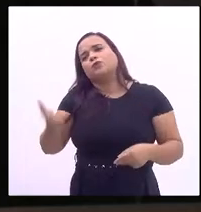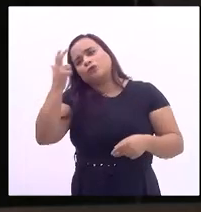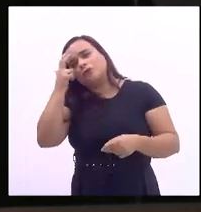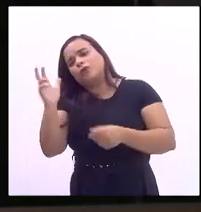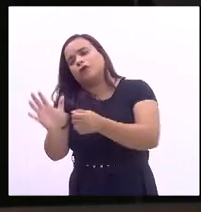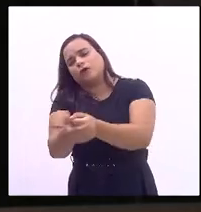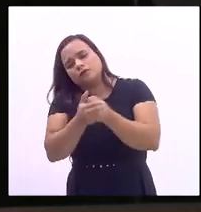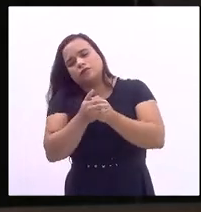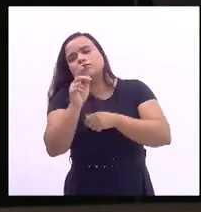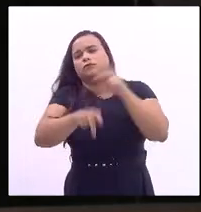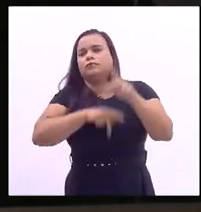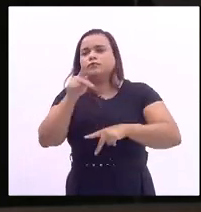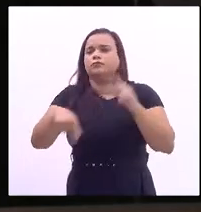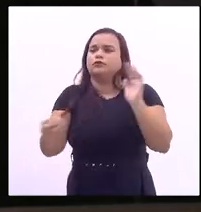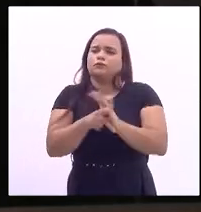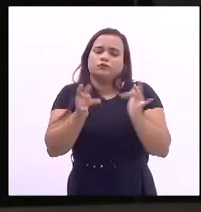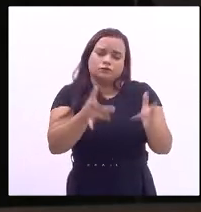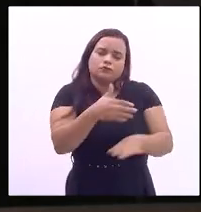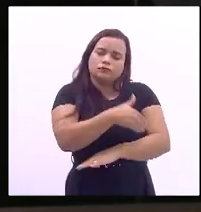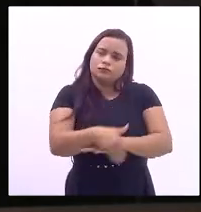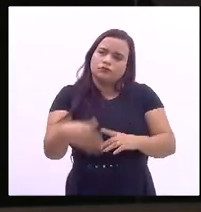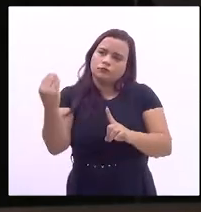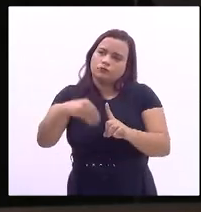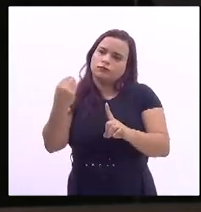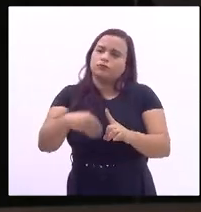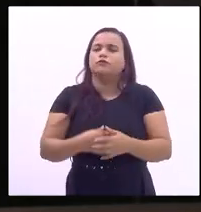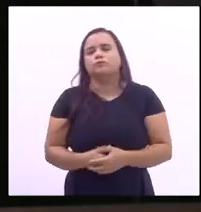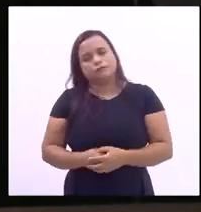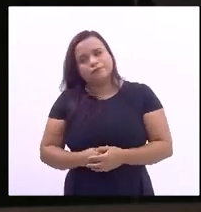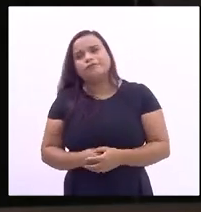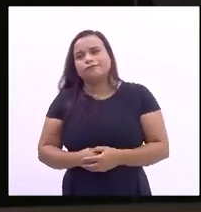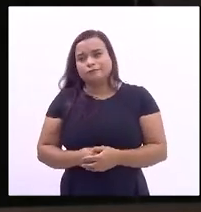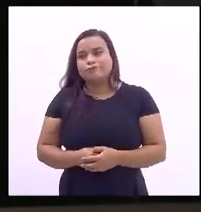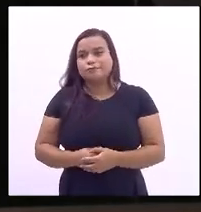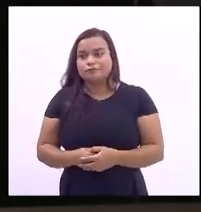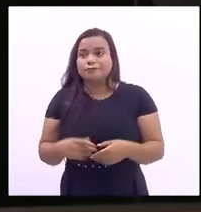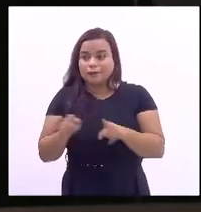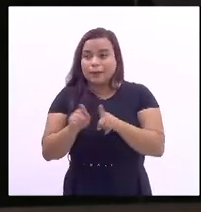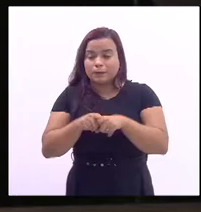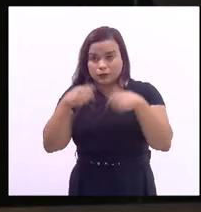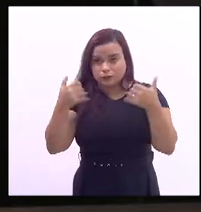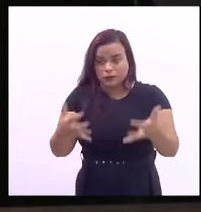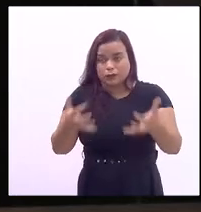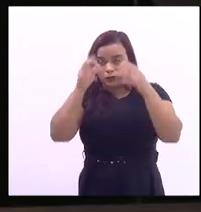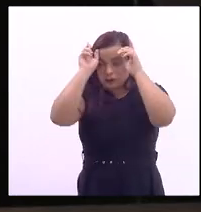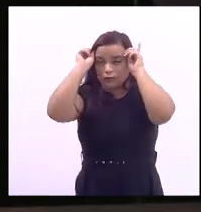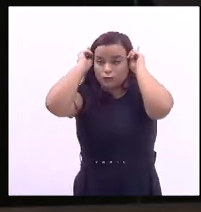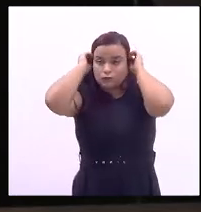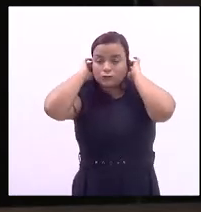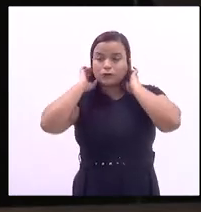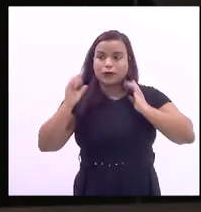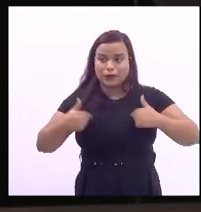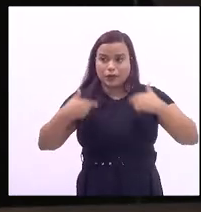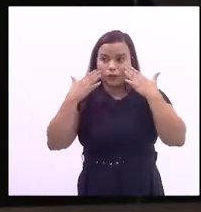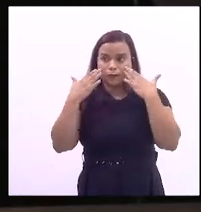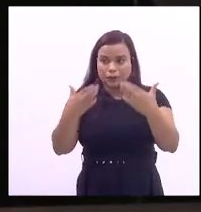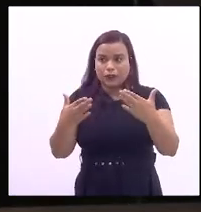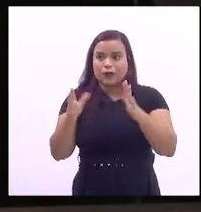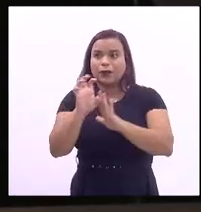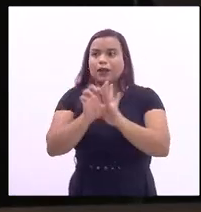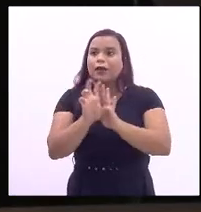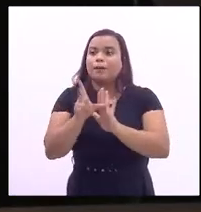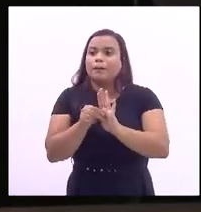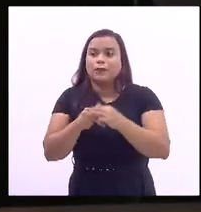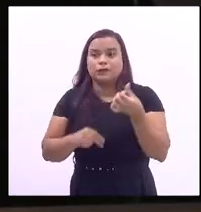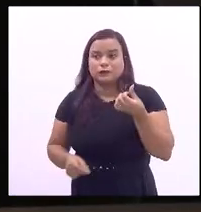acolhimento da população em situação vulnerável e aí apenas quero dizer que apresentei seis